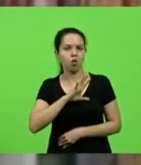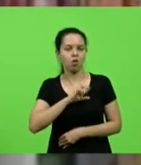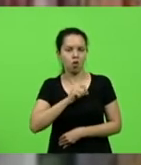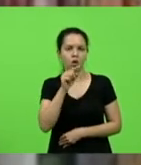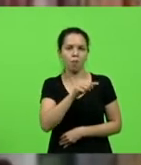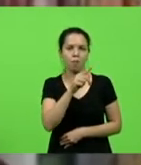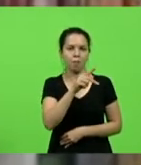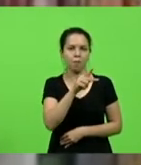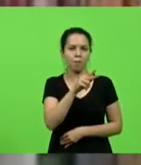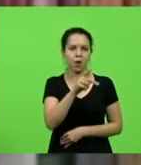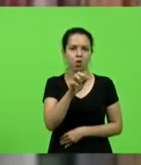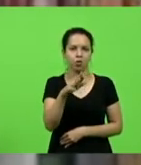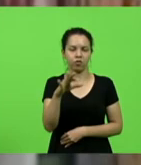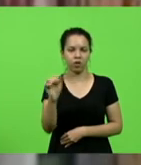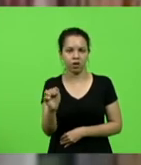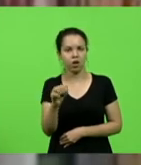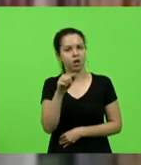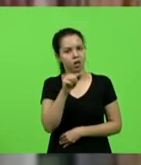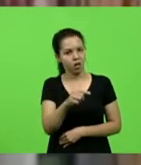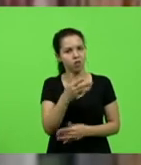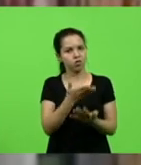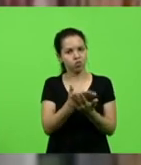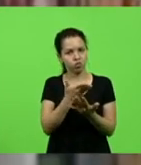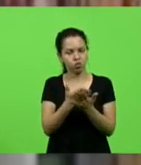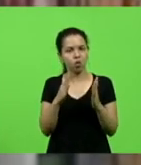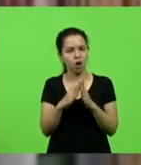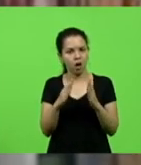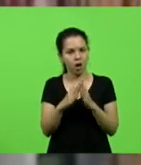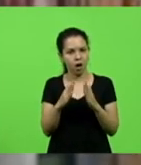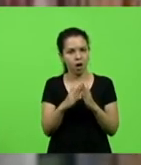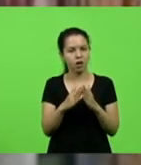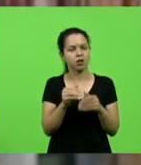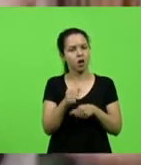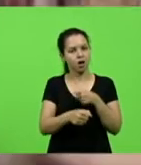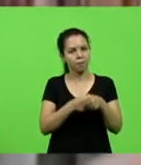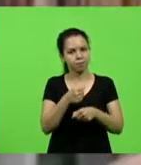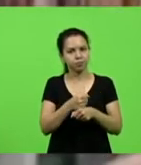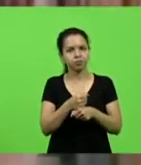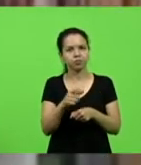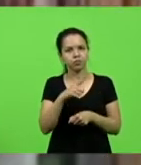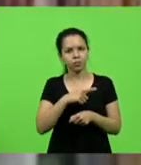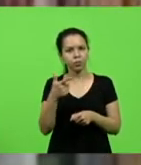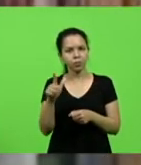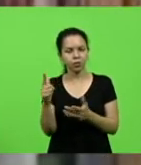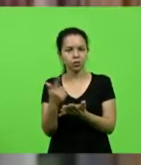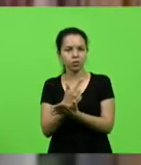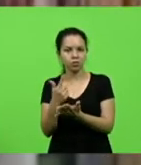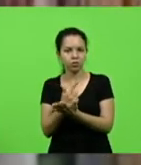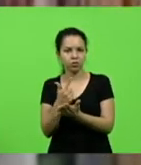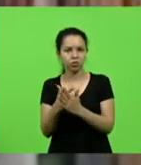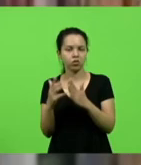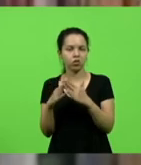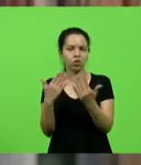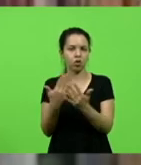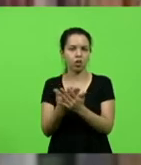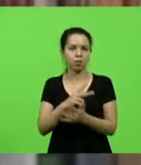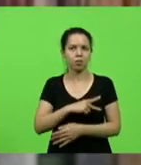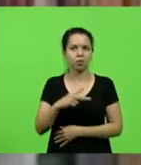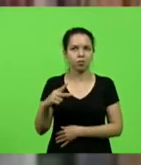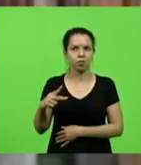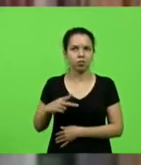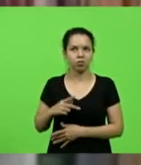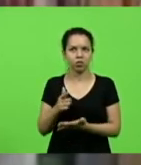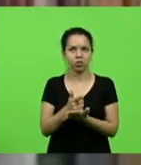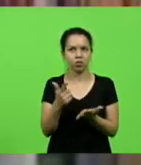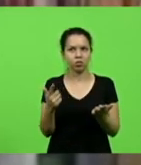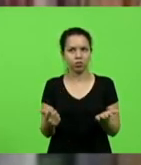pela própria mãe e ter estudado em casa por muito tempo, nós temos um outro livro que está nas escolas públicas e que foi publicado por um grande amigo